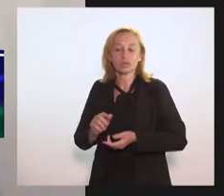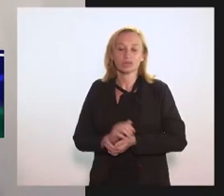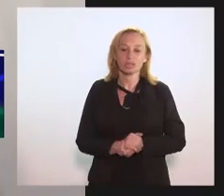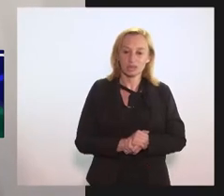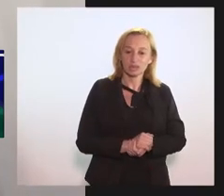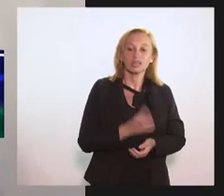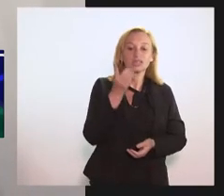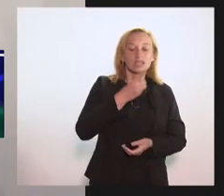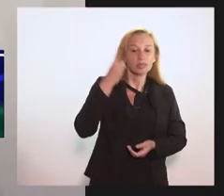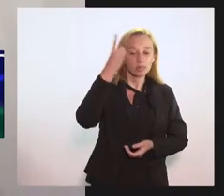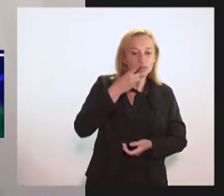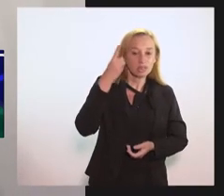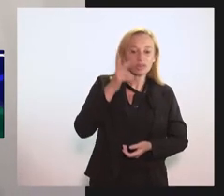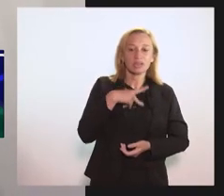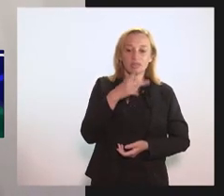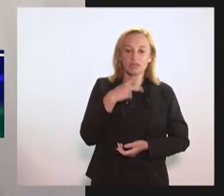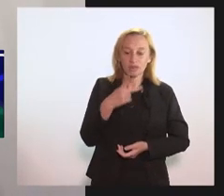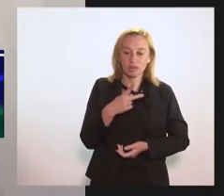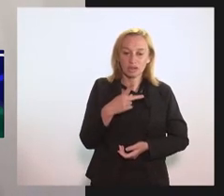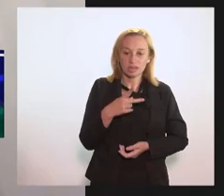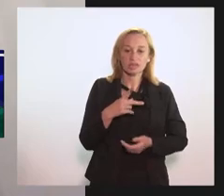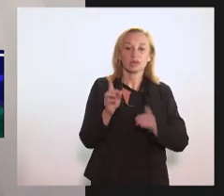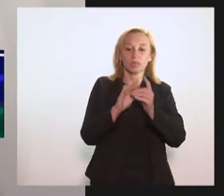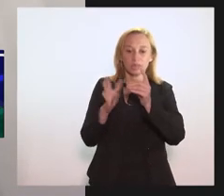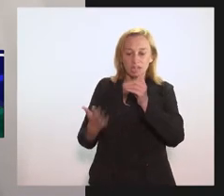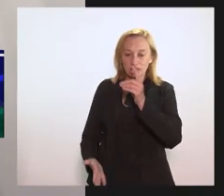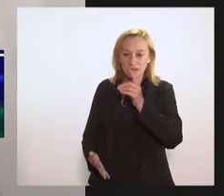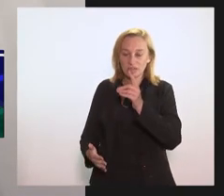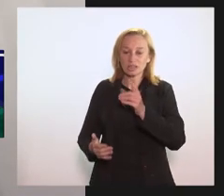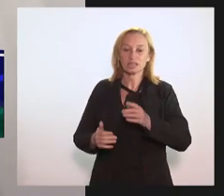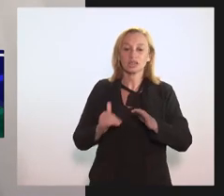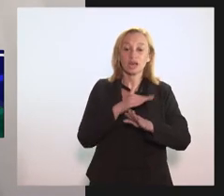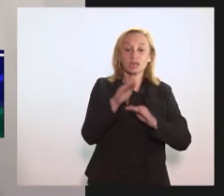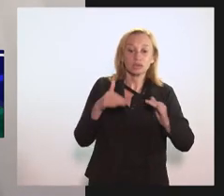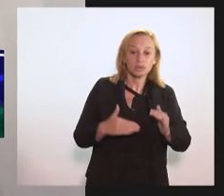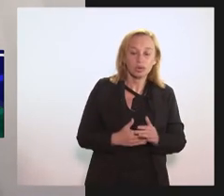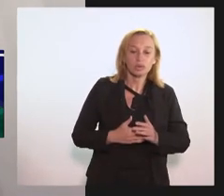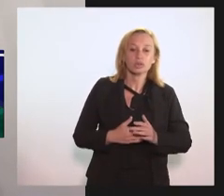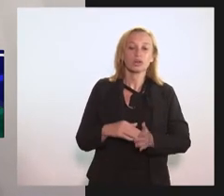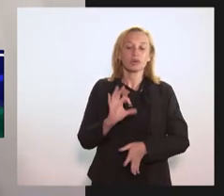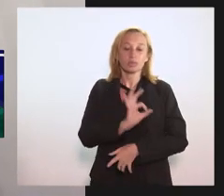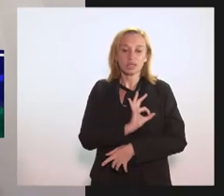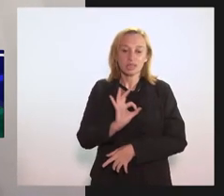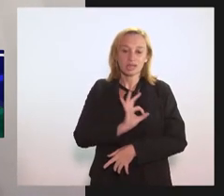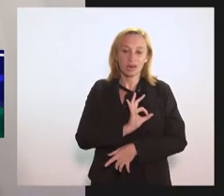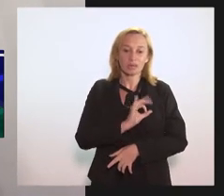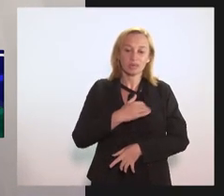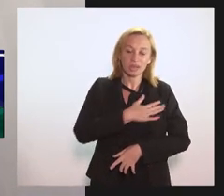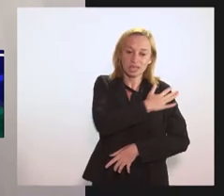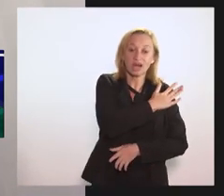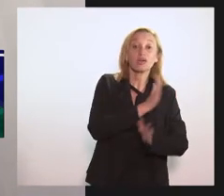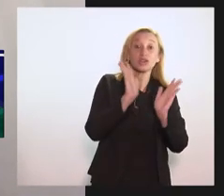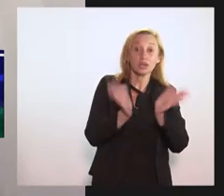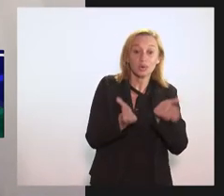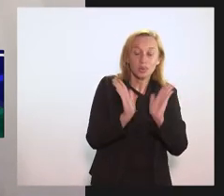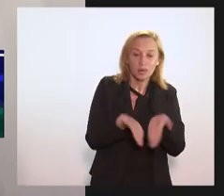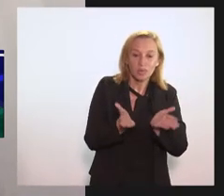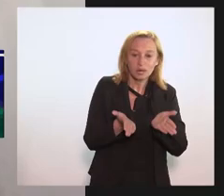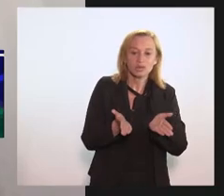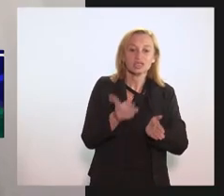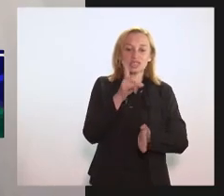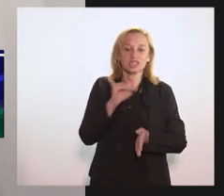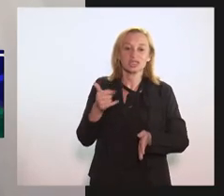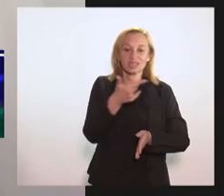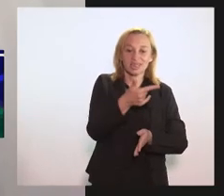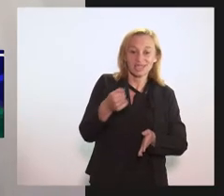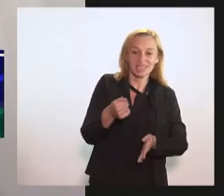o deputado que me antecedeu rendeu homenagens aí a todo o policial militar. E hoje, né, dia 17